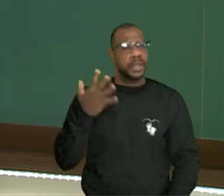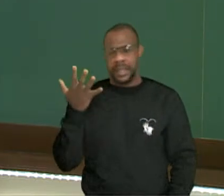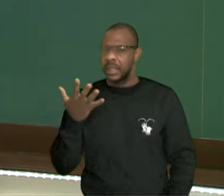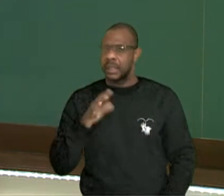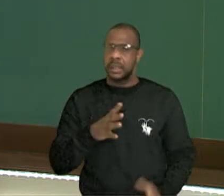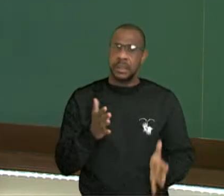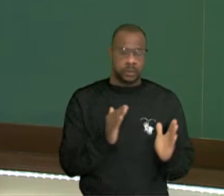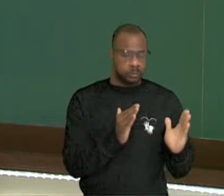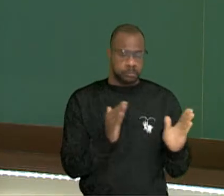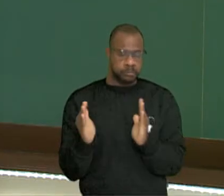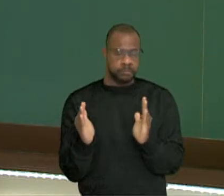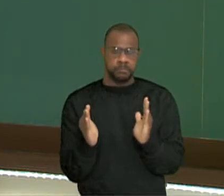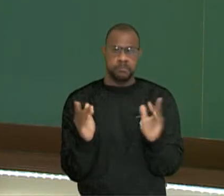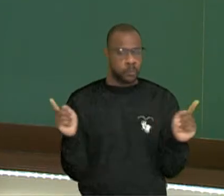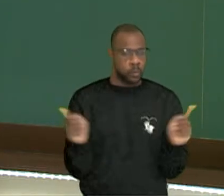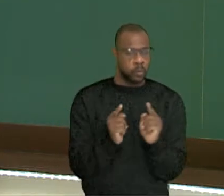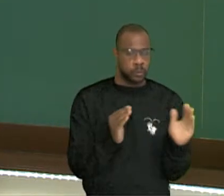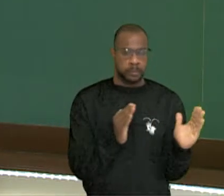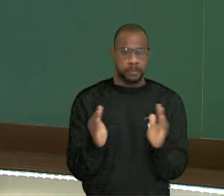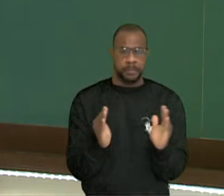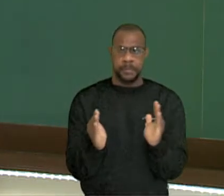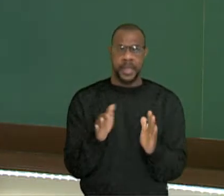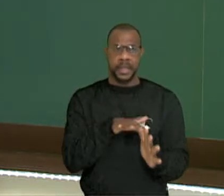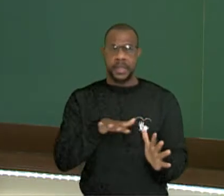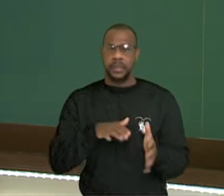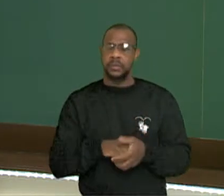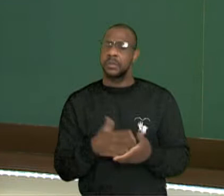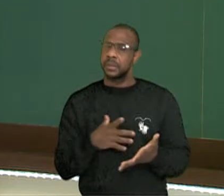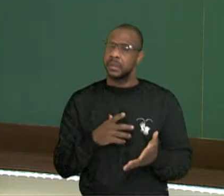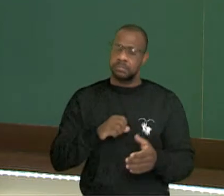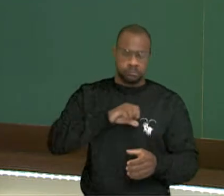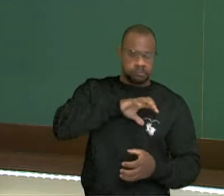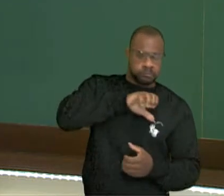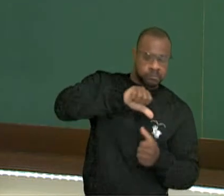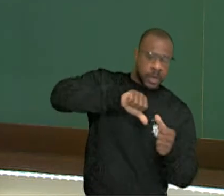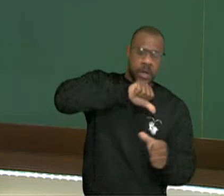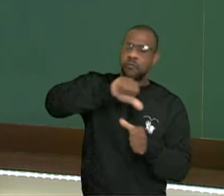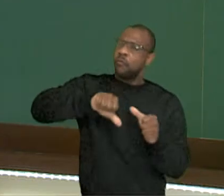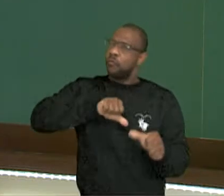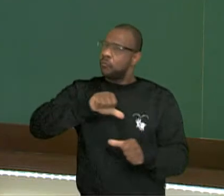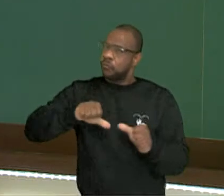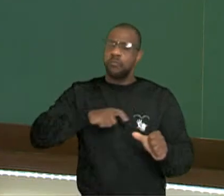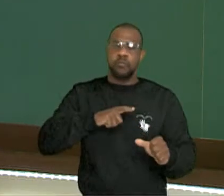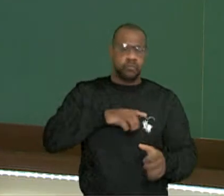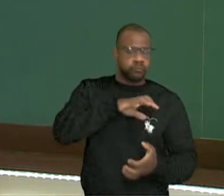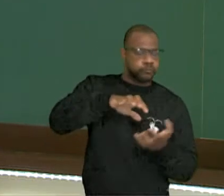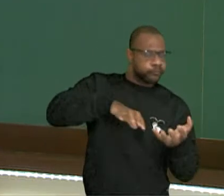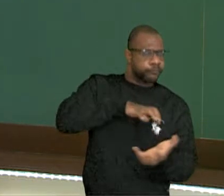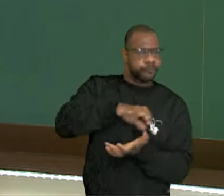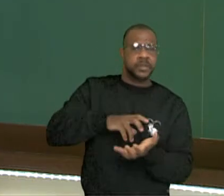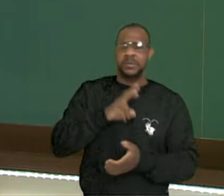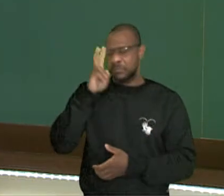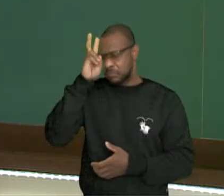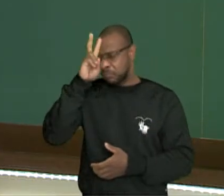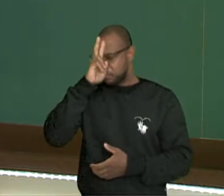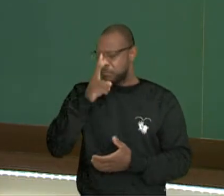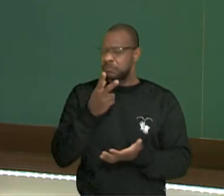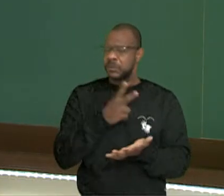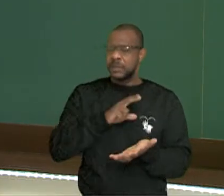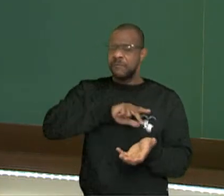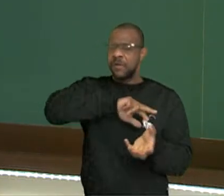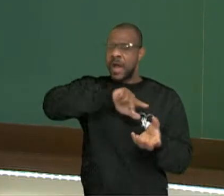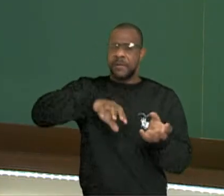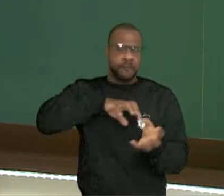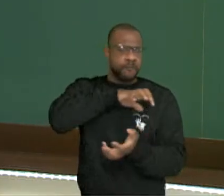curto período. Daí nós temos uma revolução. Ao longo da história, nós estudamos várias revoluções, como,